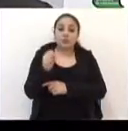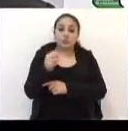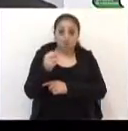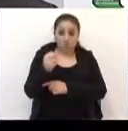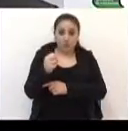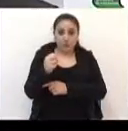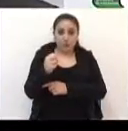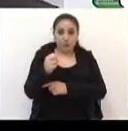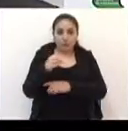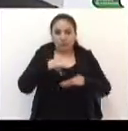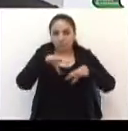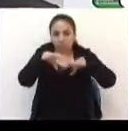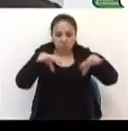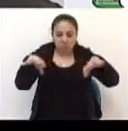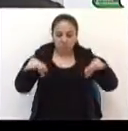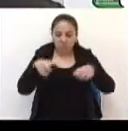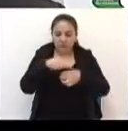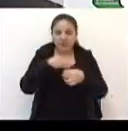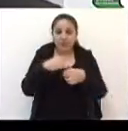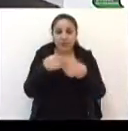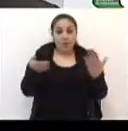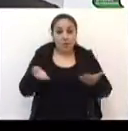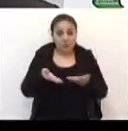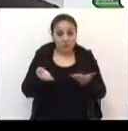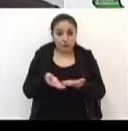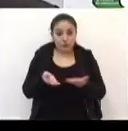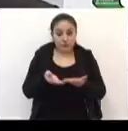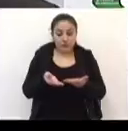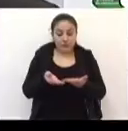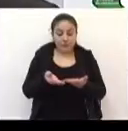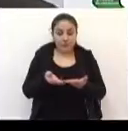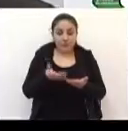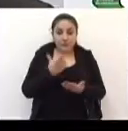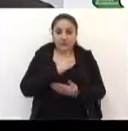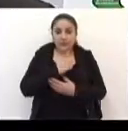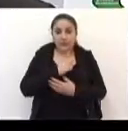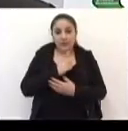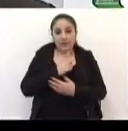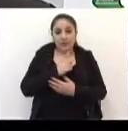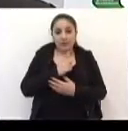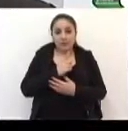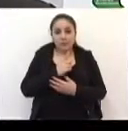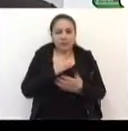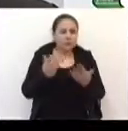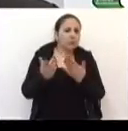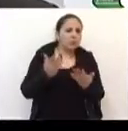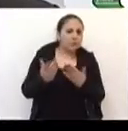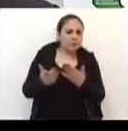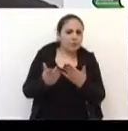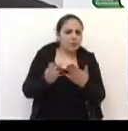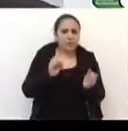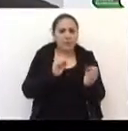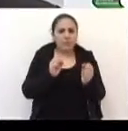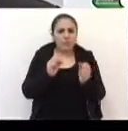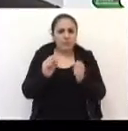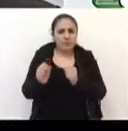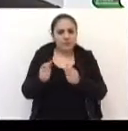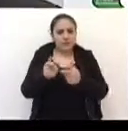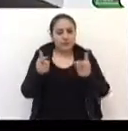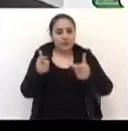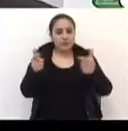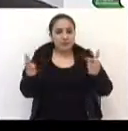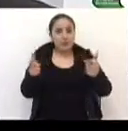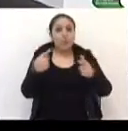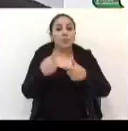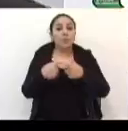câmeras espalhadas pela cidade e hoje enfrenta um grande questionamento, que é a possibilidade de sua ampliação